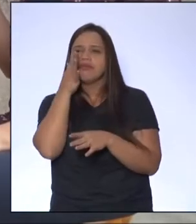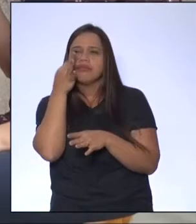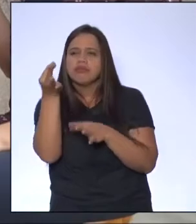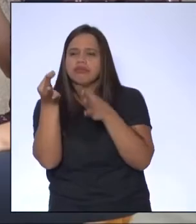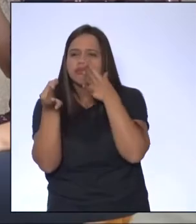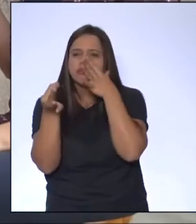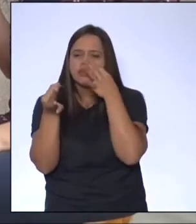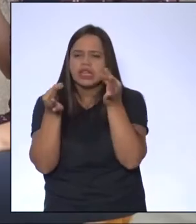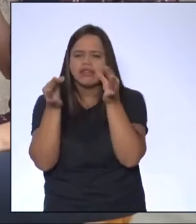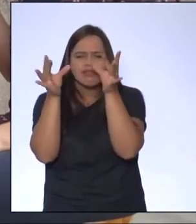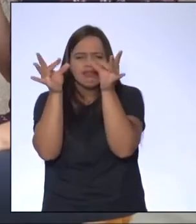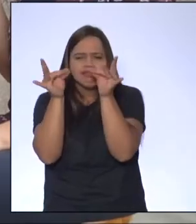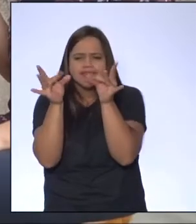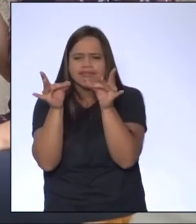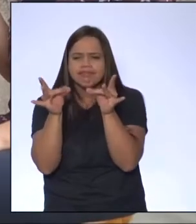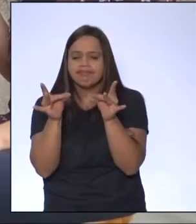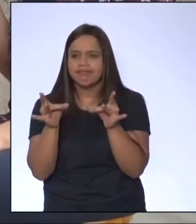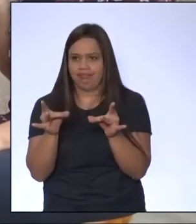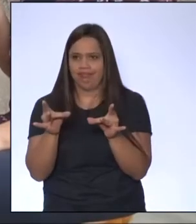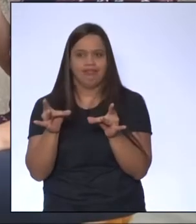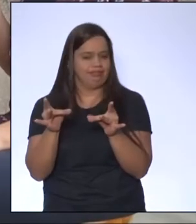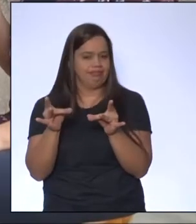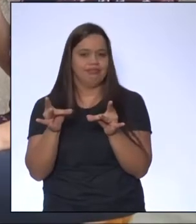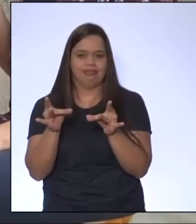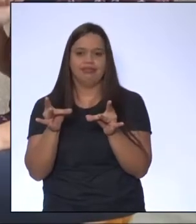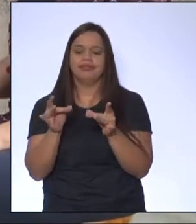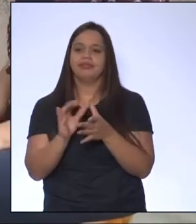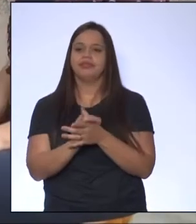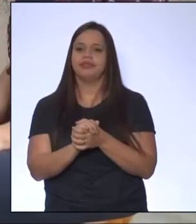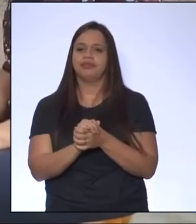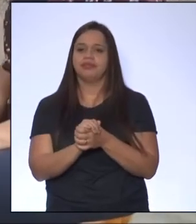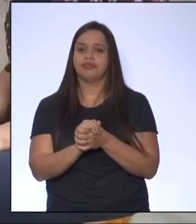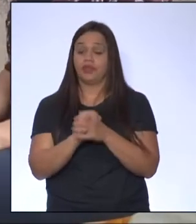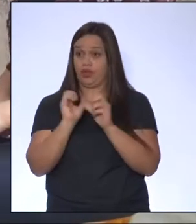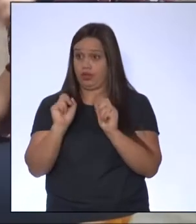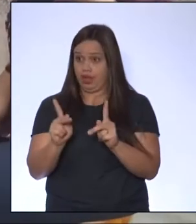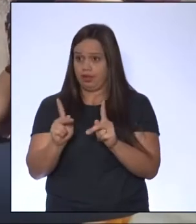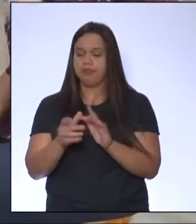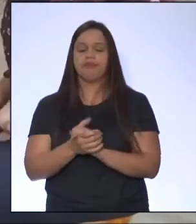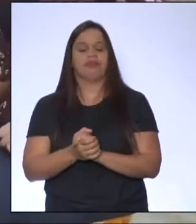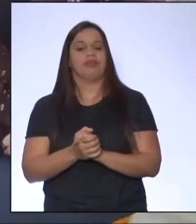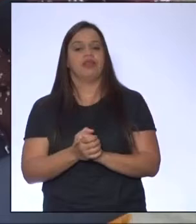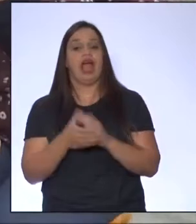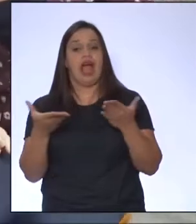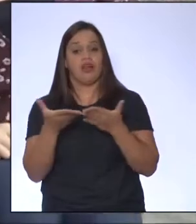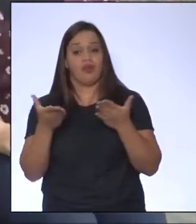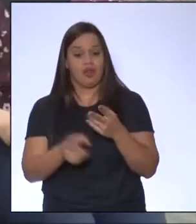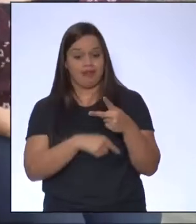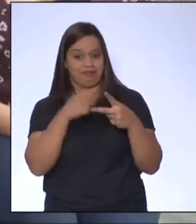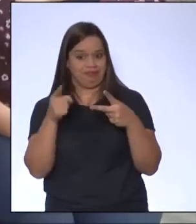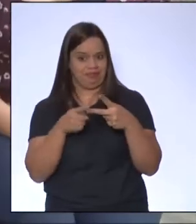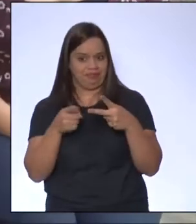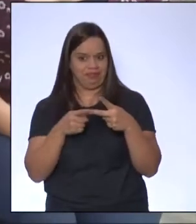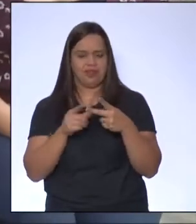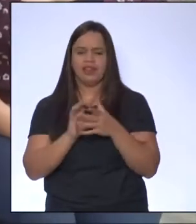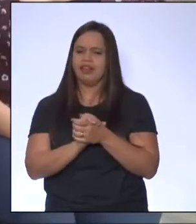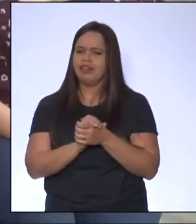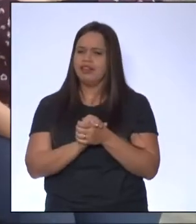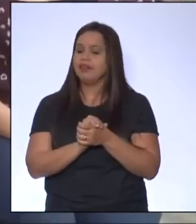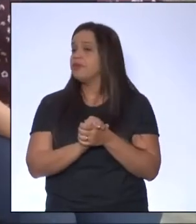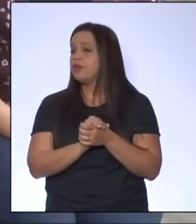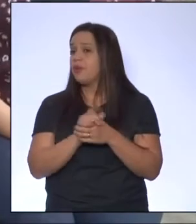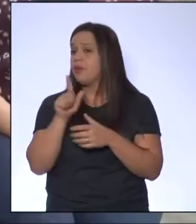detalhe. Ok? Muito bem. Então, agora vamos para a segunda etapa. Qual é